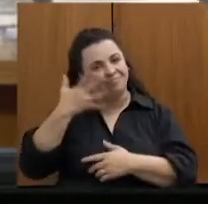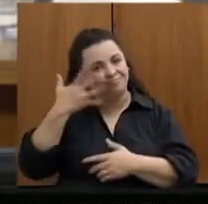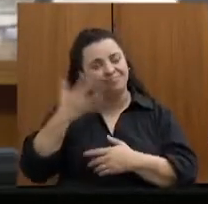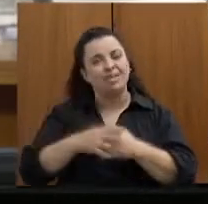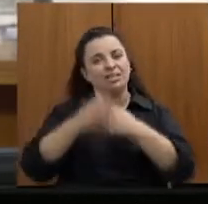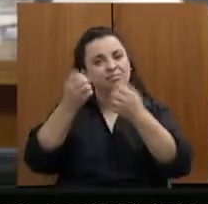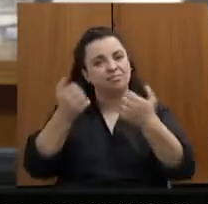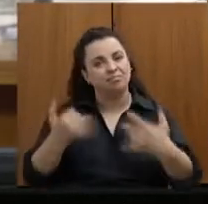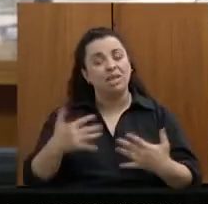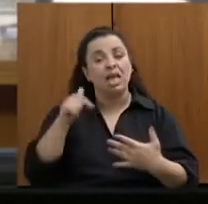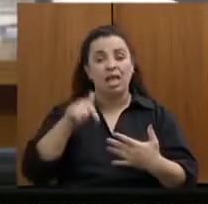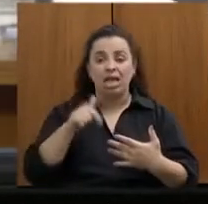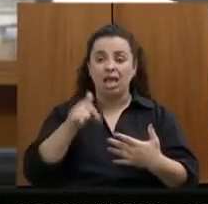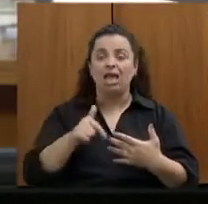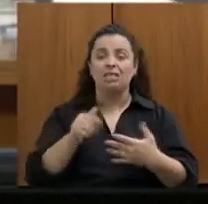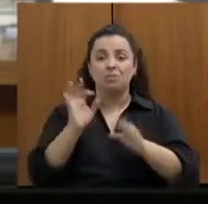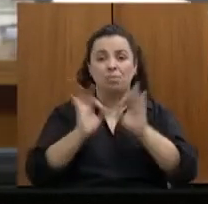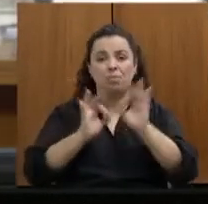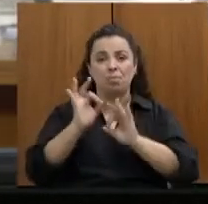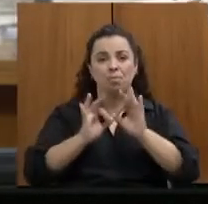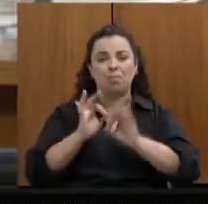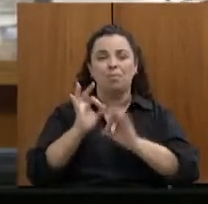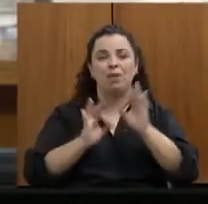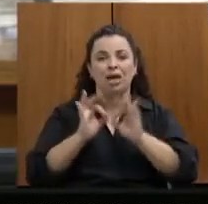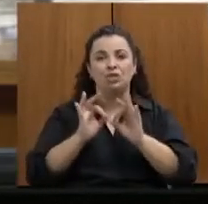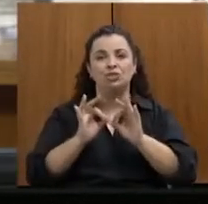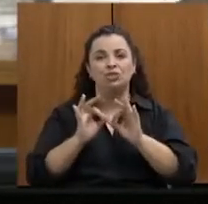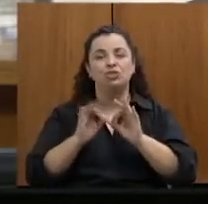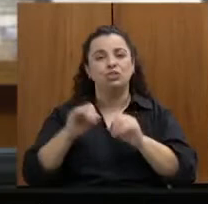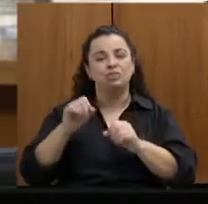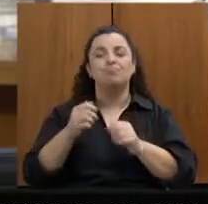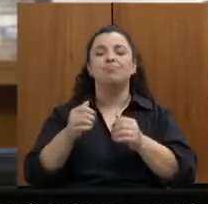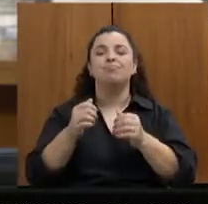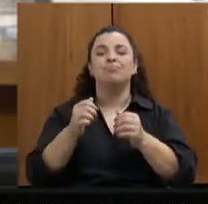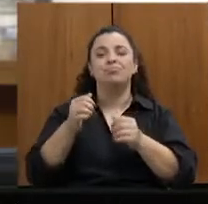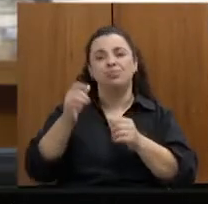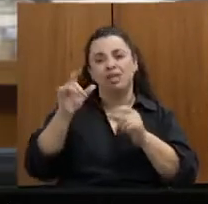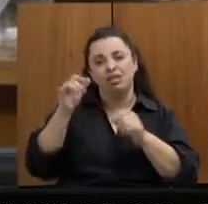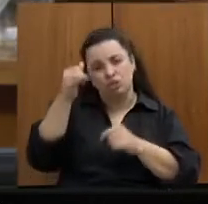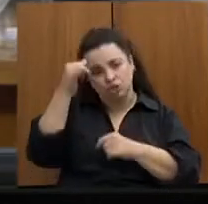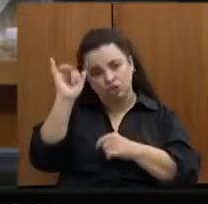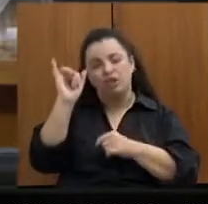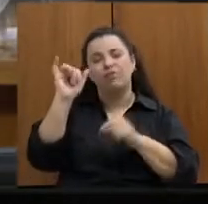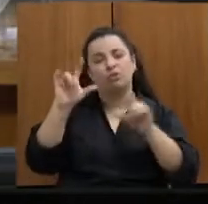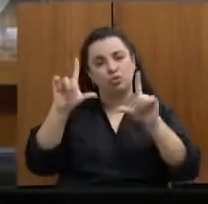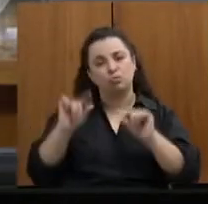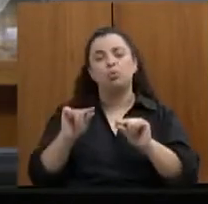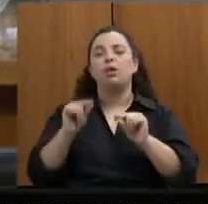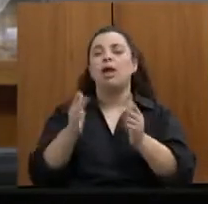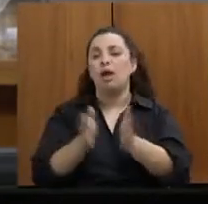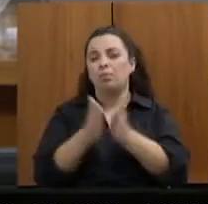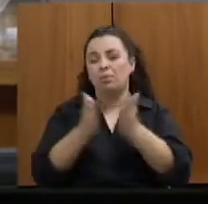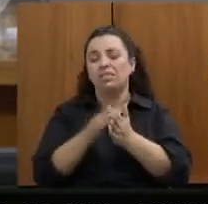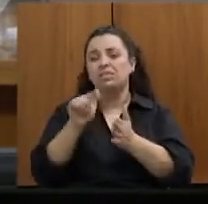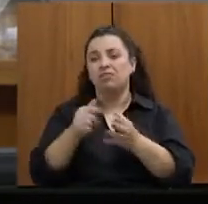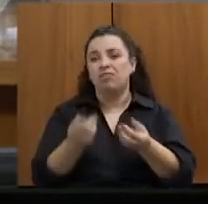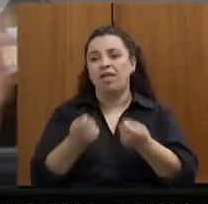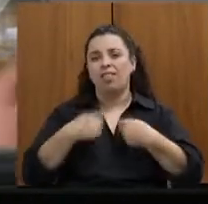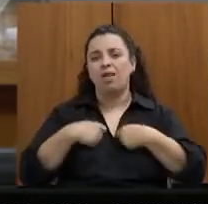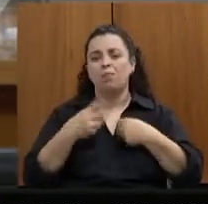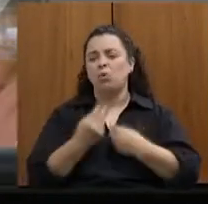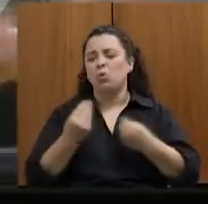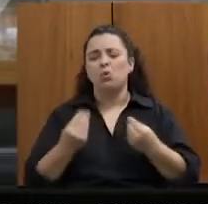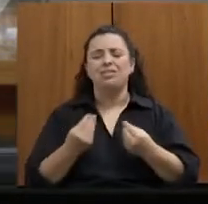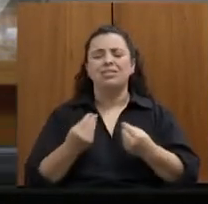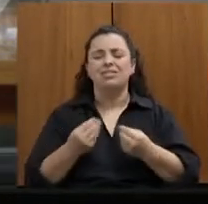essa construção do plano de enfrentamento à pobreza, ele vai trazer muitas ações e muito planejamento. Acho que esse